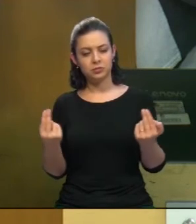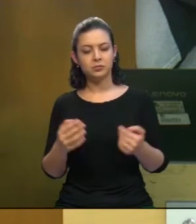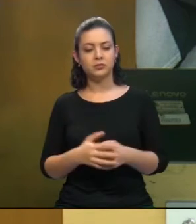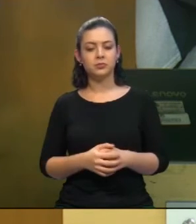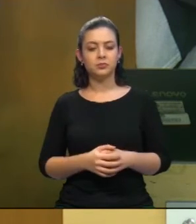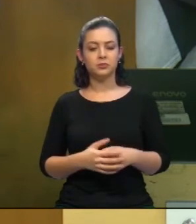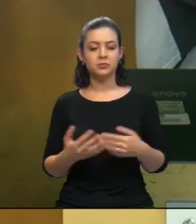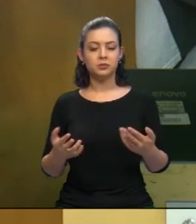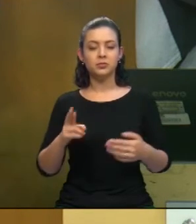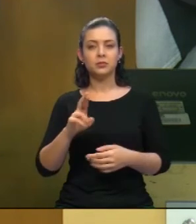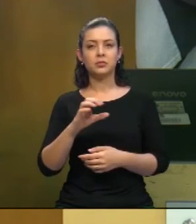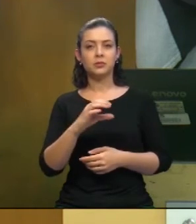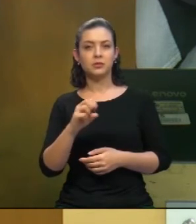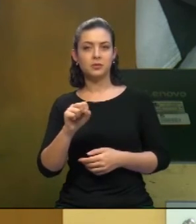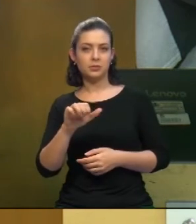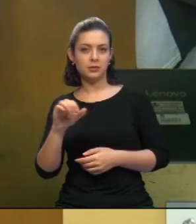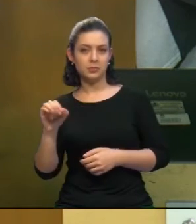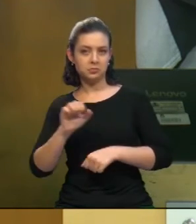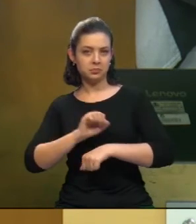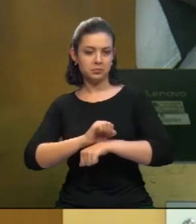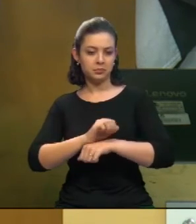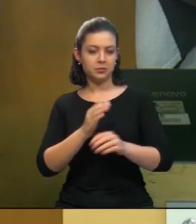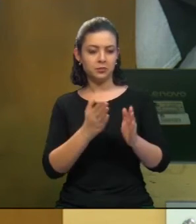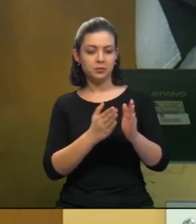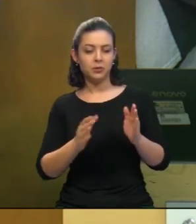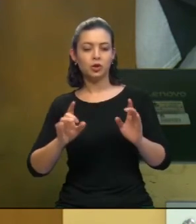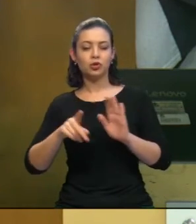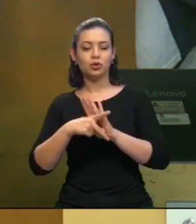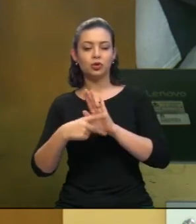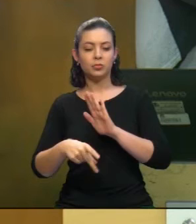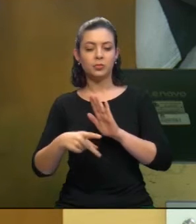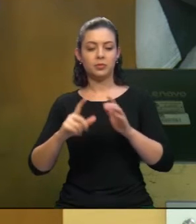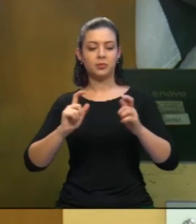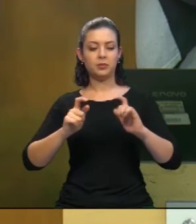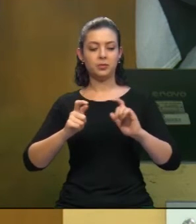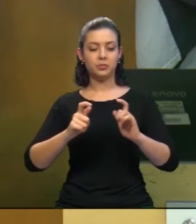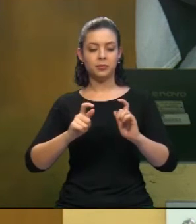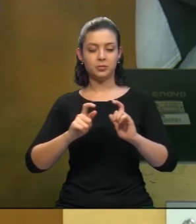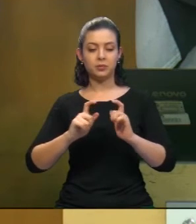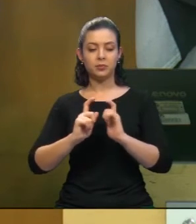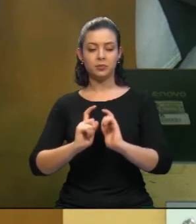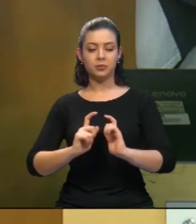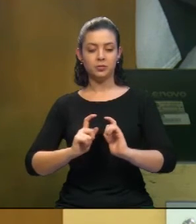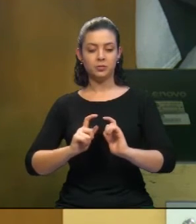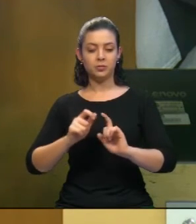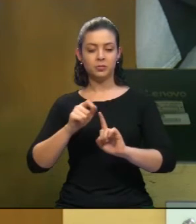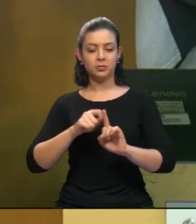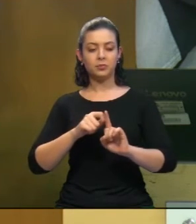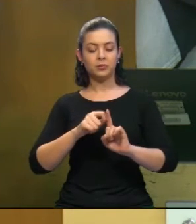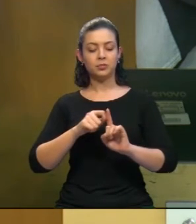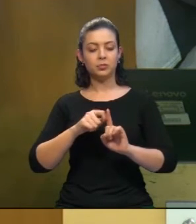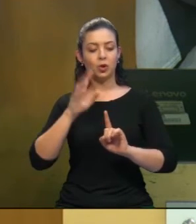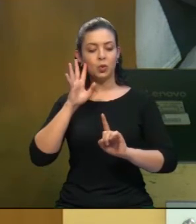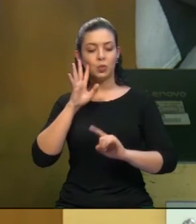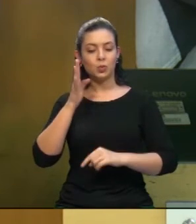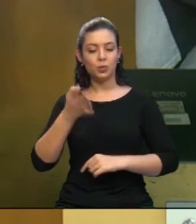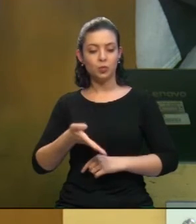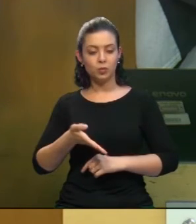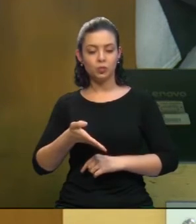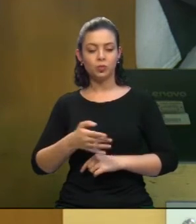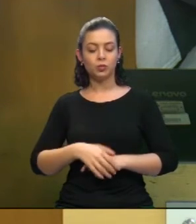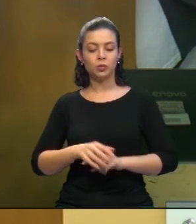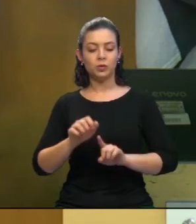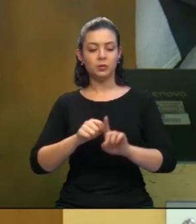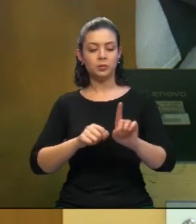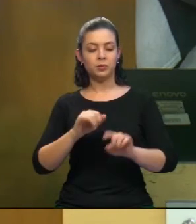apesar do recesso como eu disse o recesso é só pra essas sessões de câmara que não vai continuar vai acontecer durante o